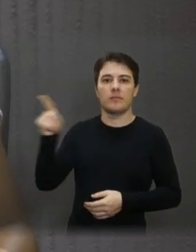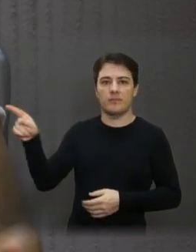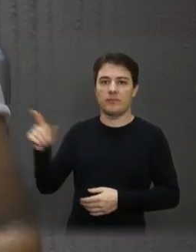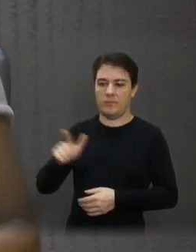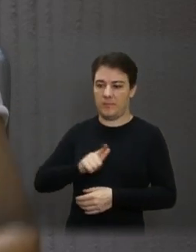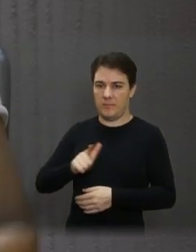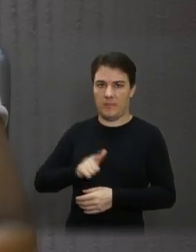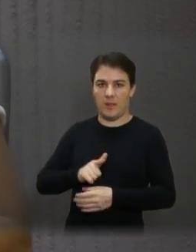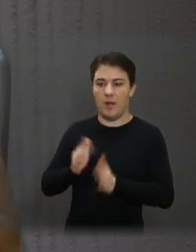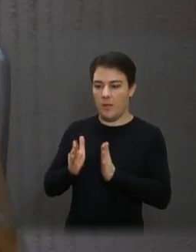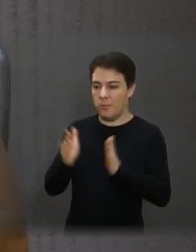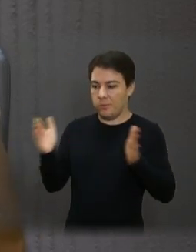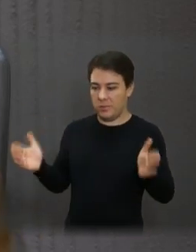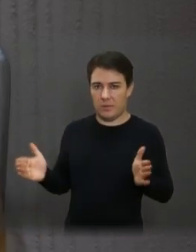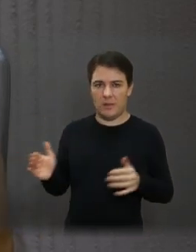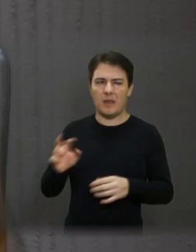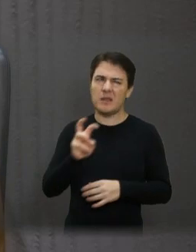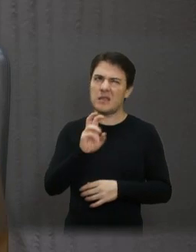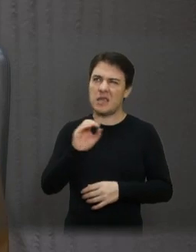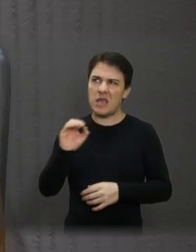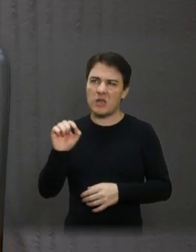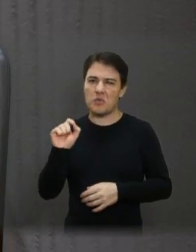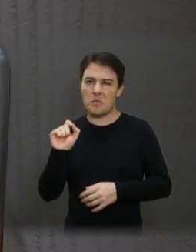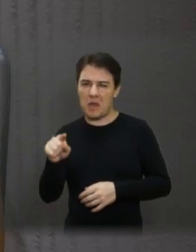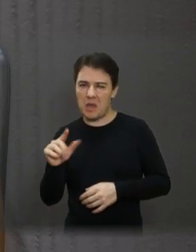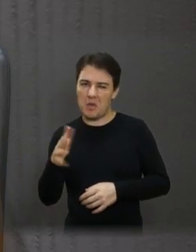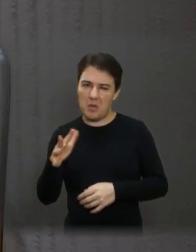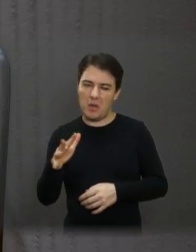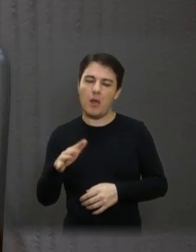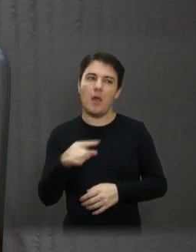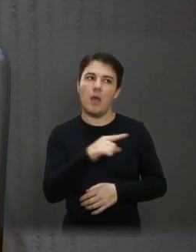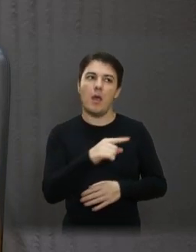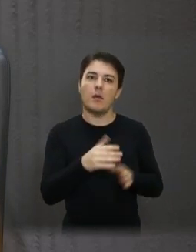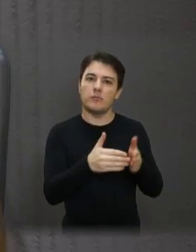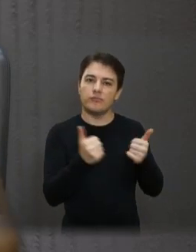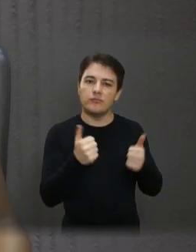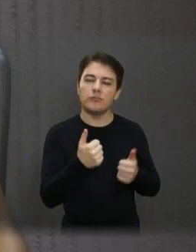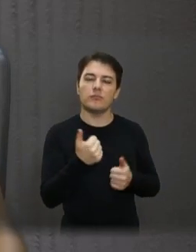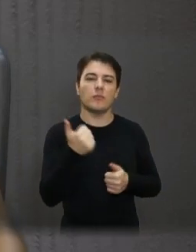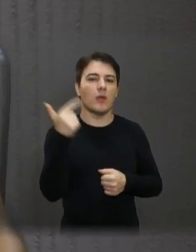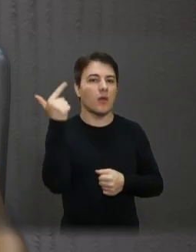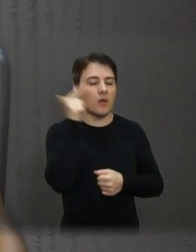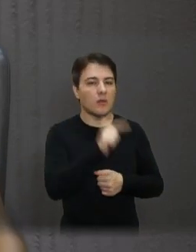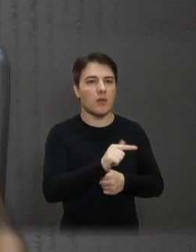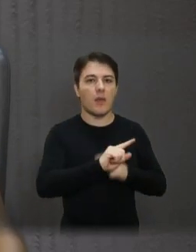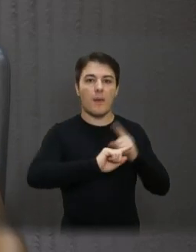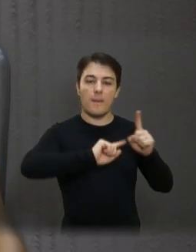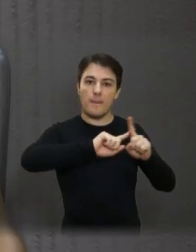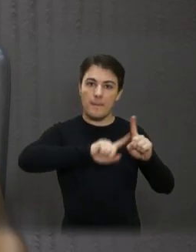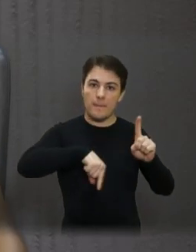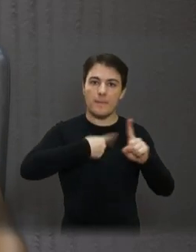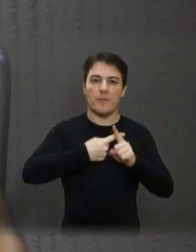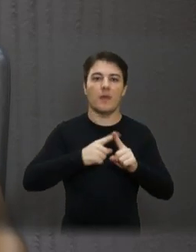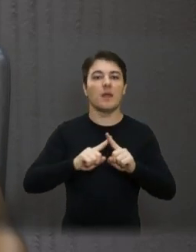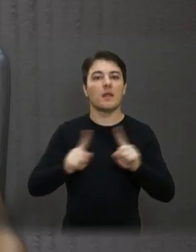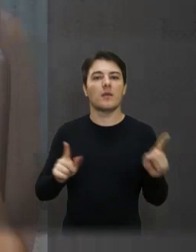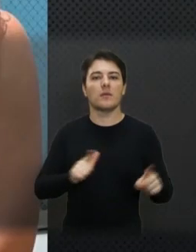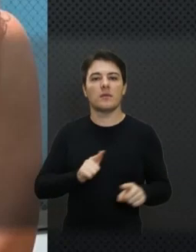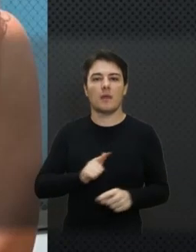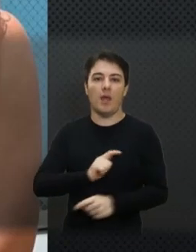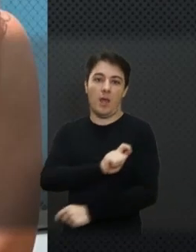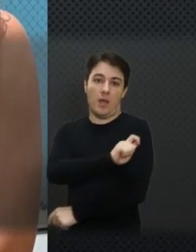criado né de início eram 500 e poucos mil e aí a gente conseguiu com que lá a força também unidade escola então nós teremos